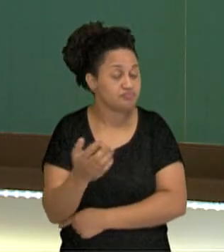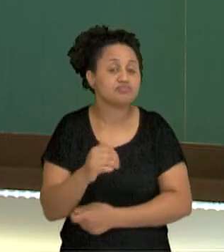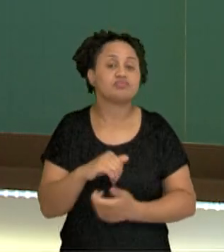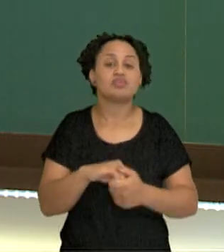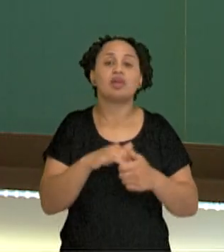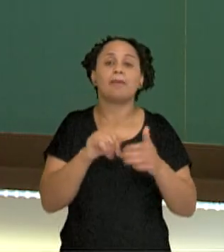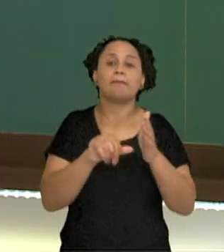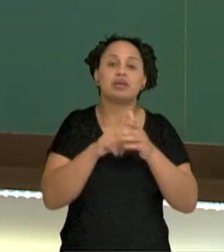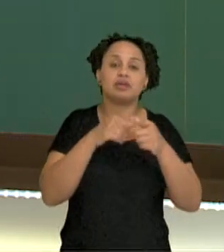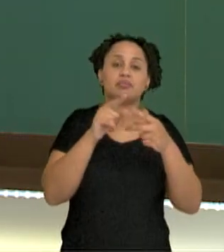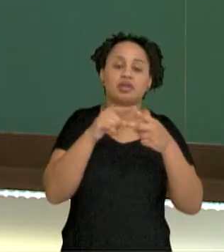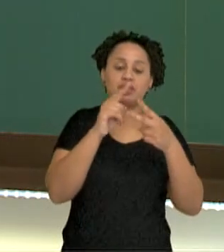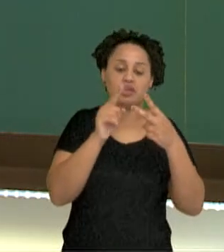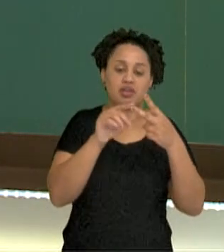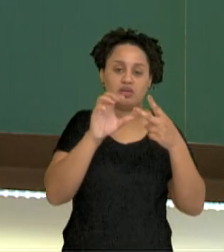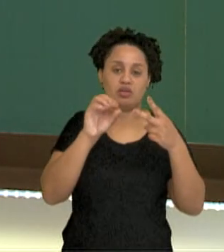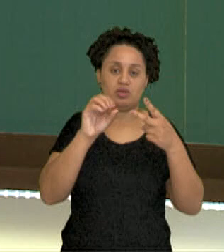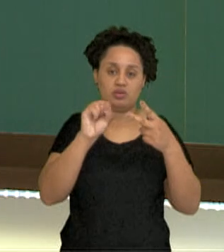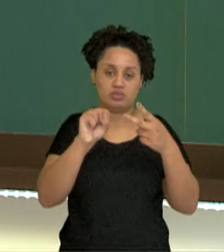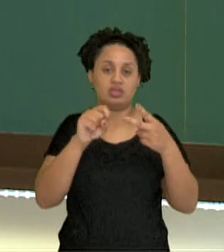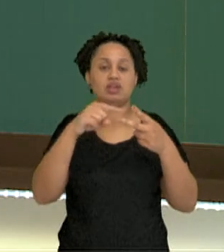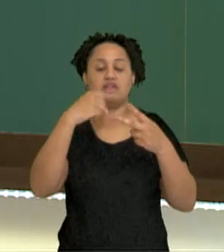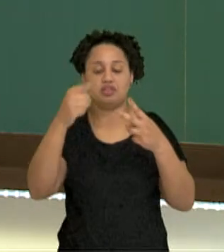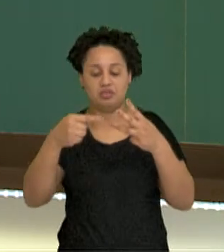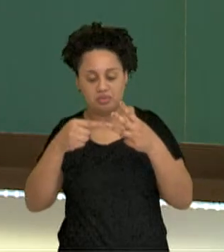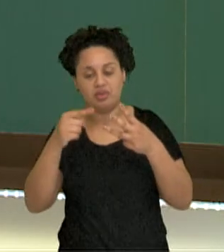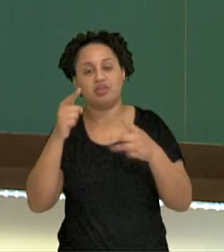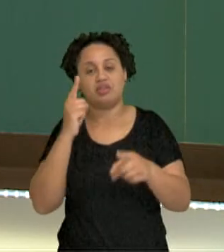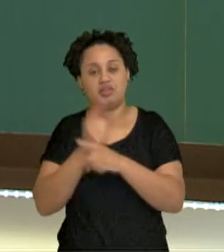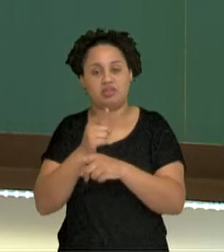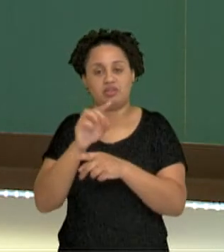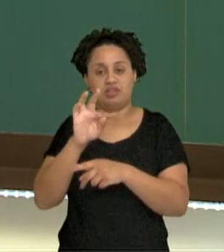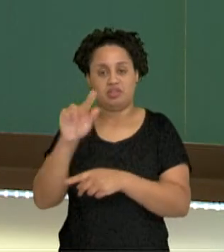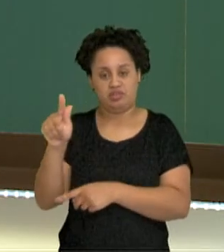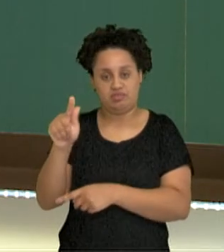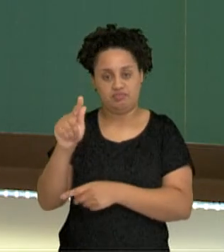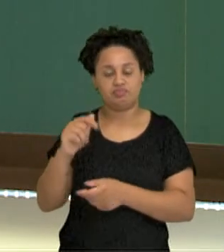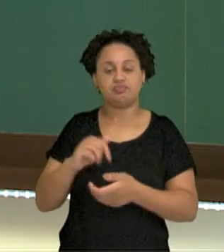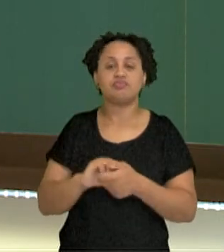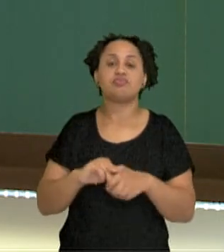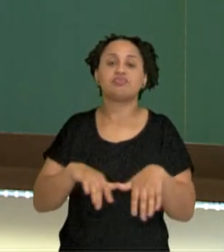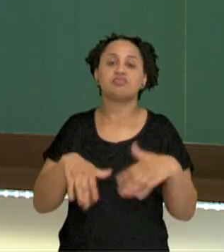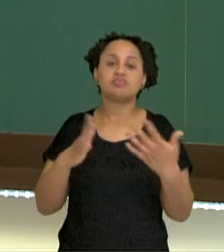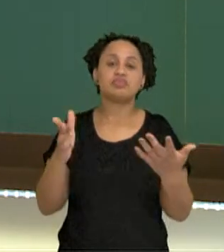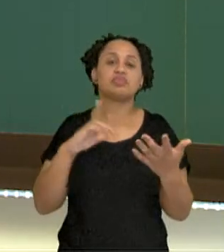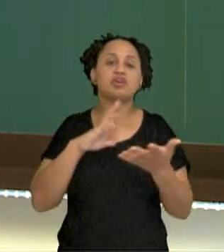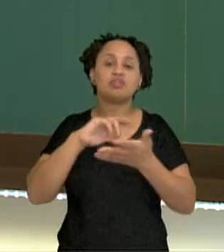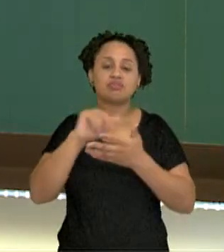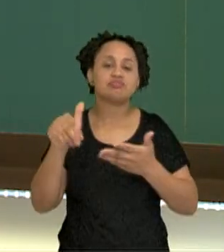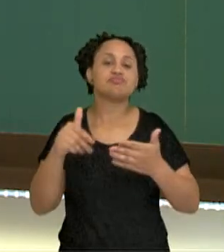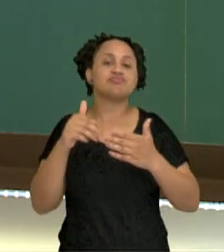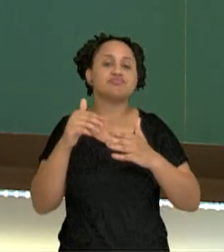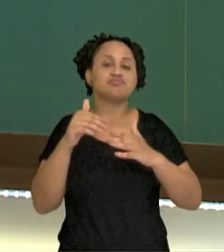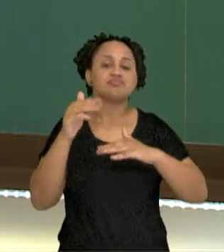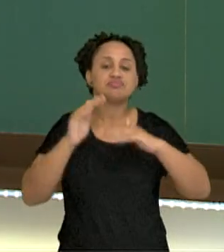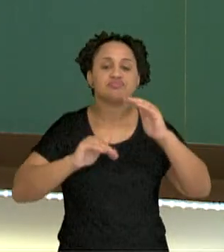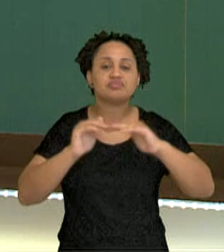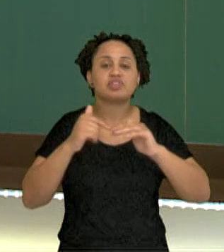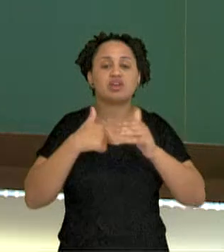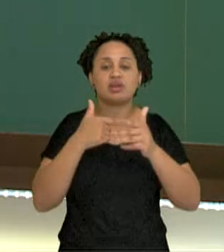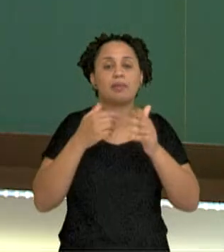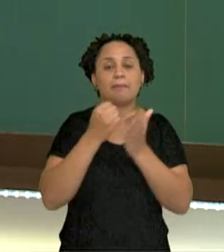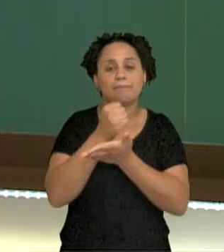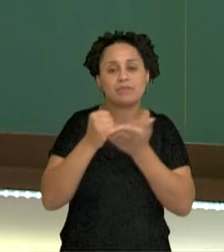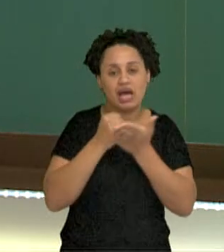calcula o cosseno para depois achar a tangente. Tem bastante aplicação para a relação fundamental